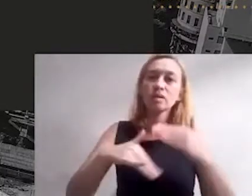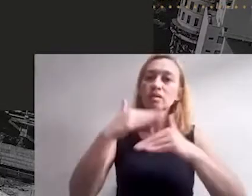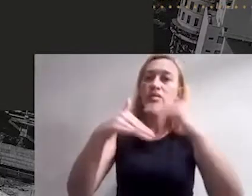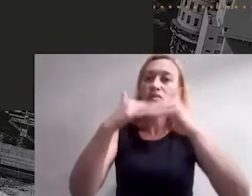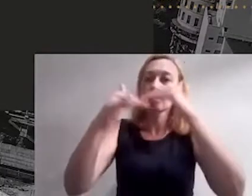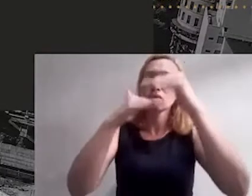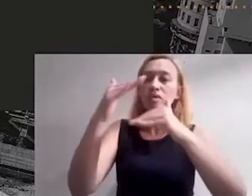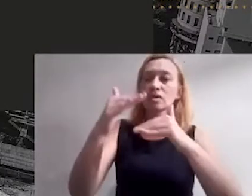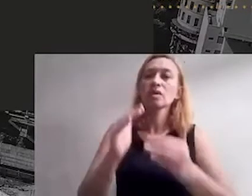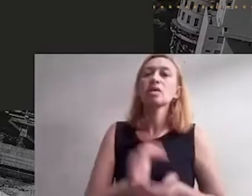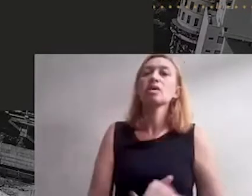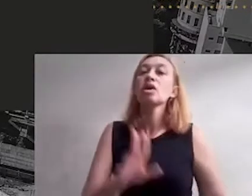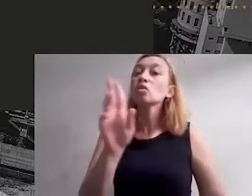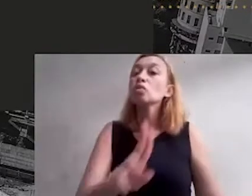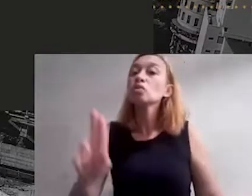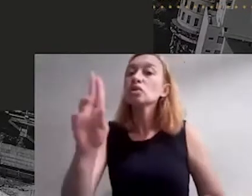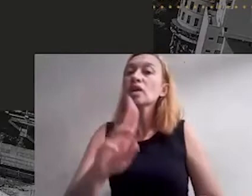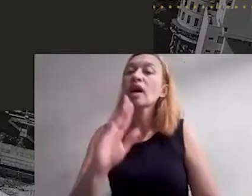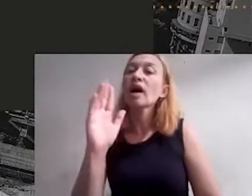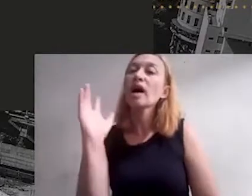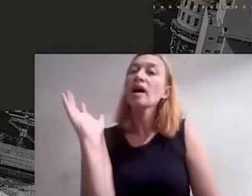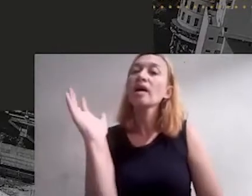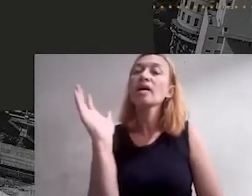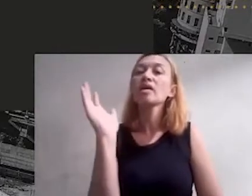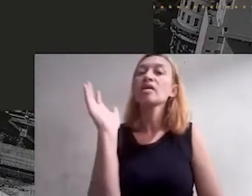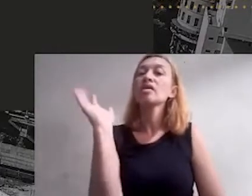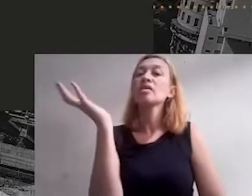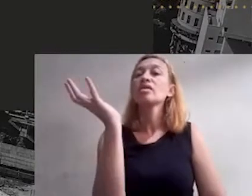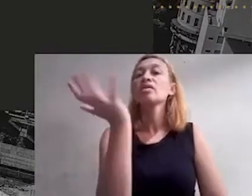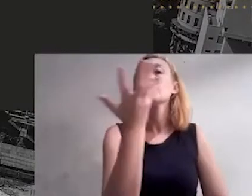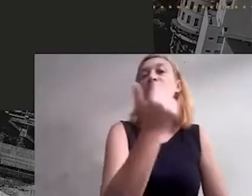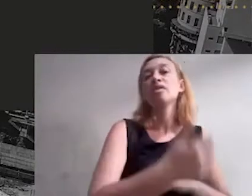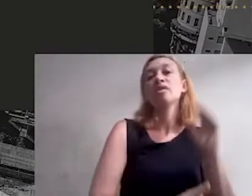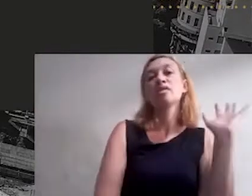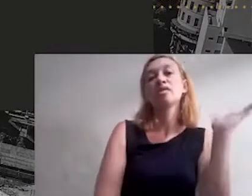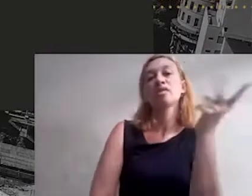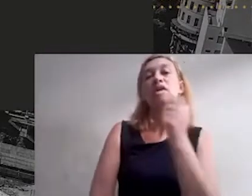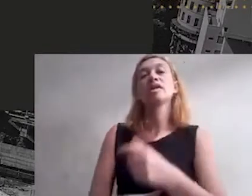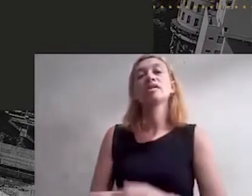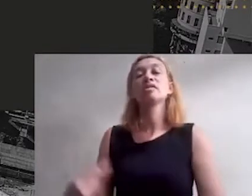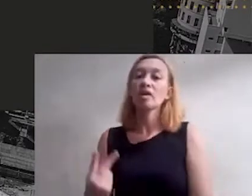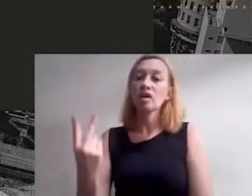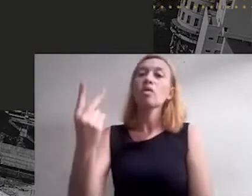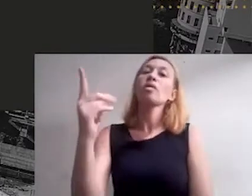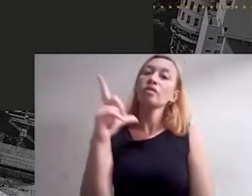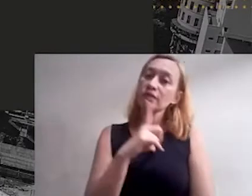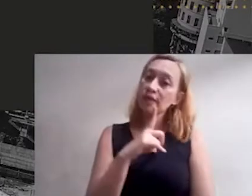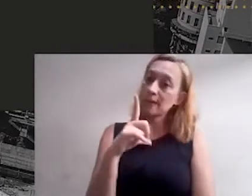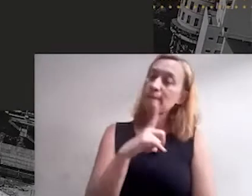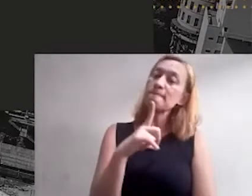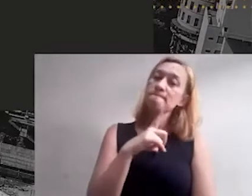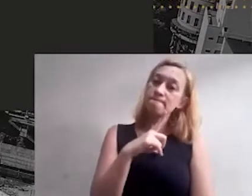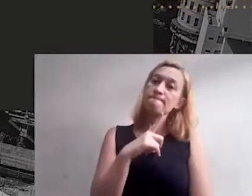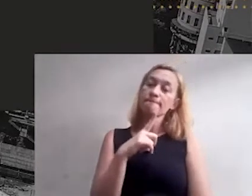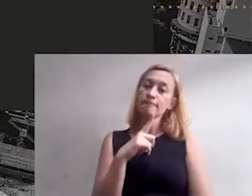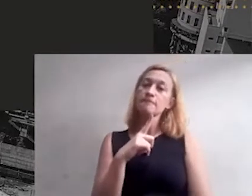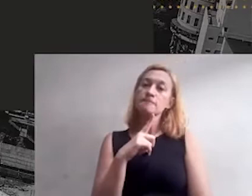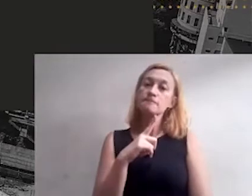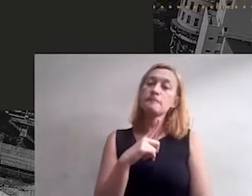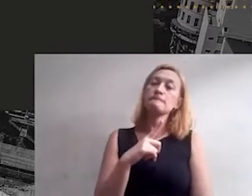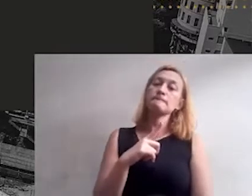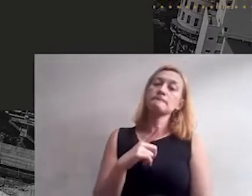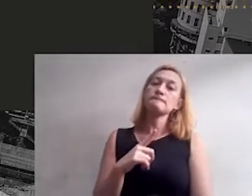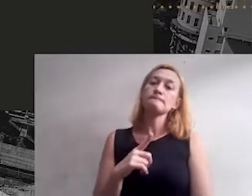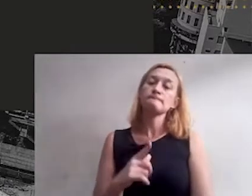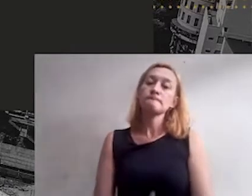floresta, é fazer a floresta ter valor em pé. Que é uma tese que foi parte, né, da concepção